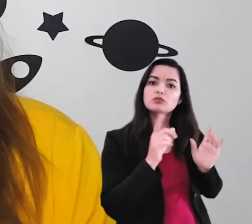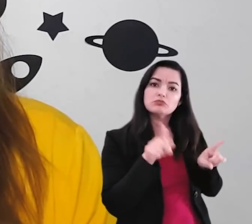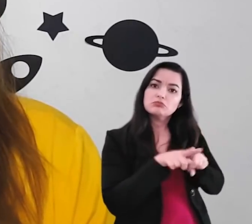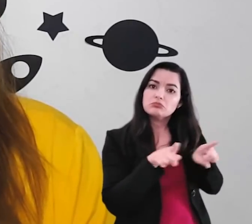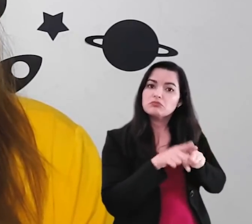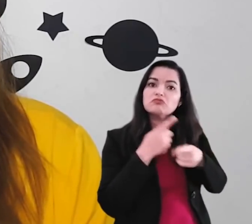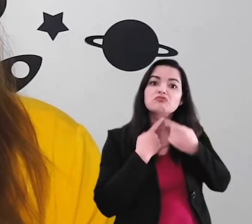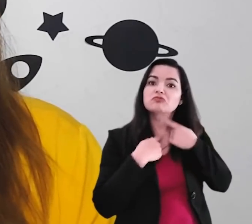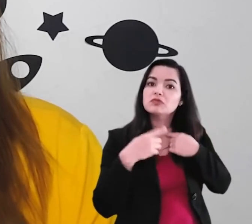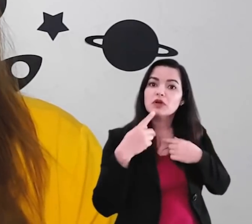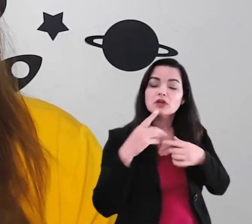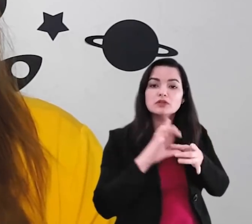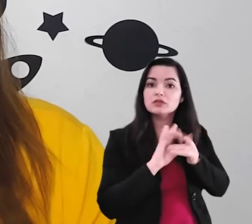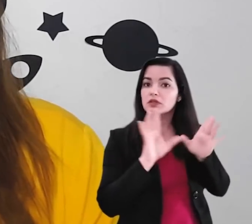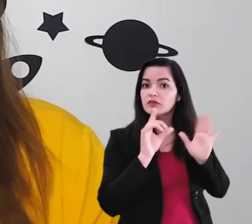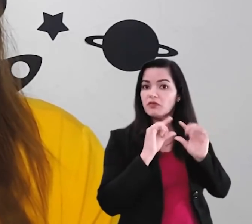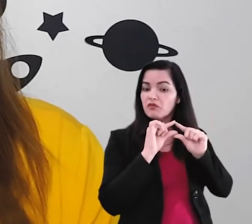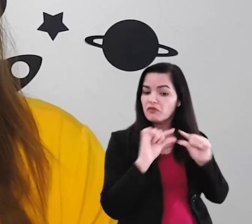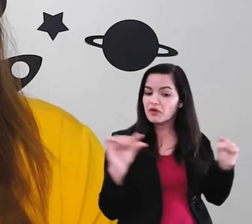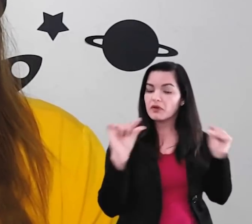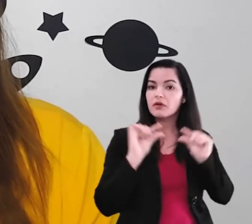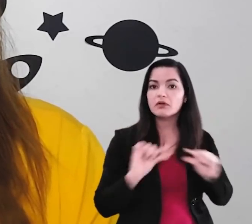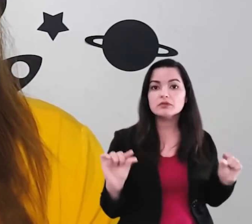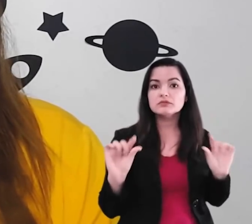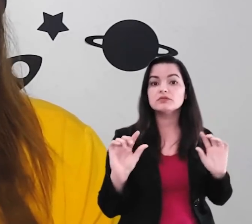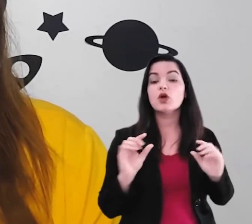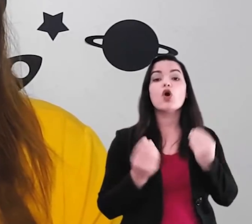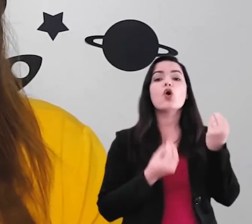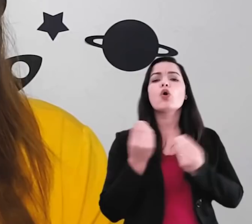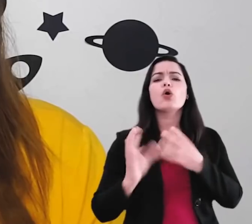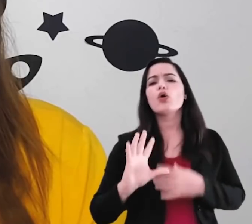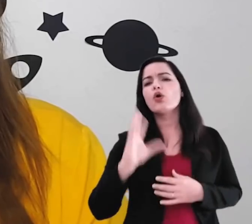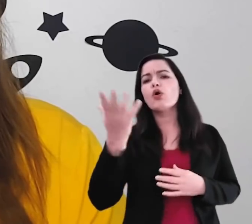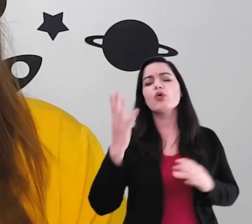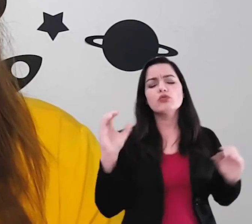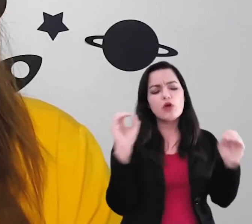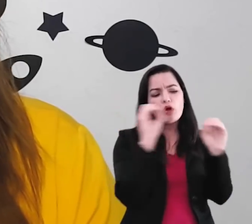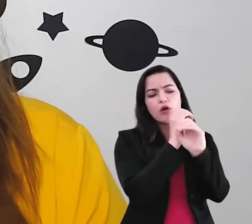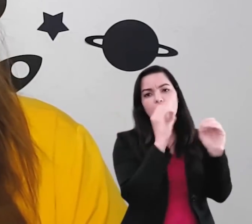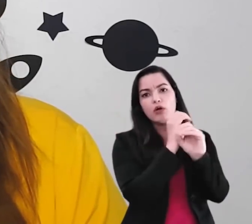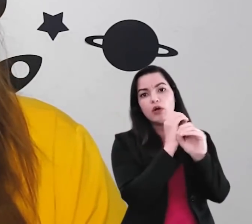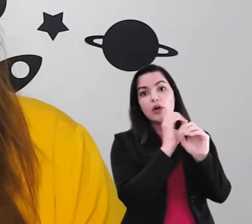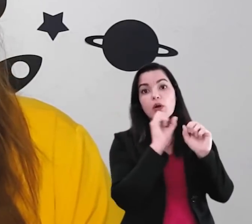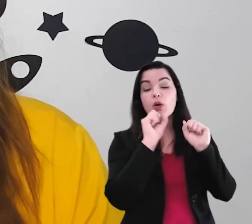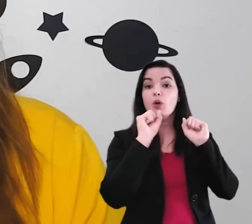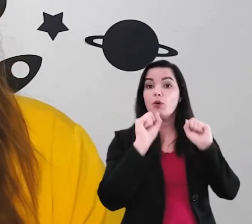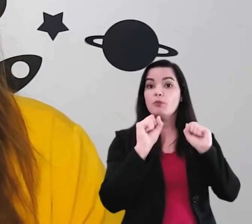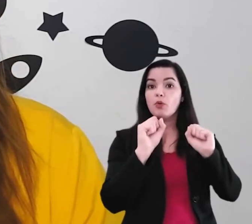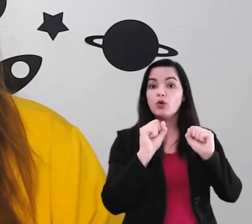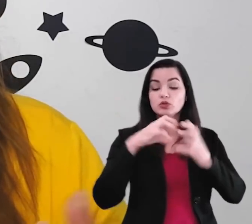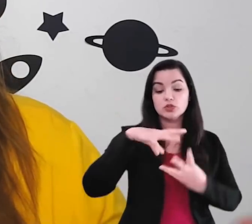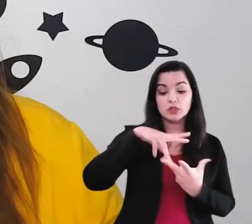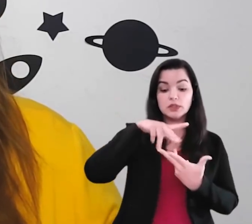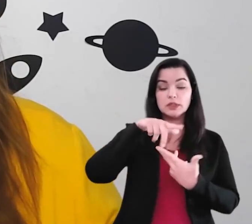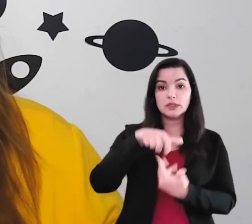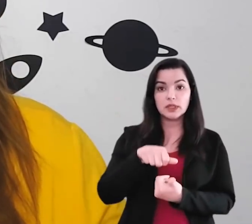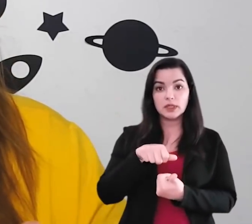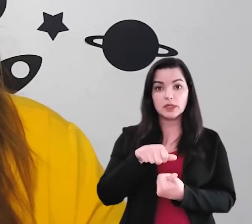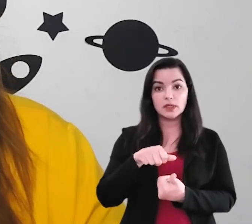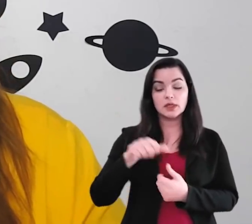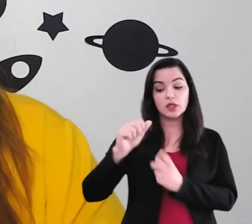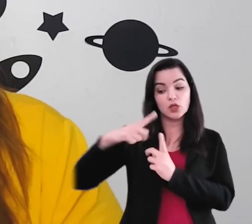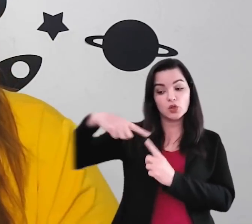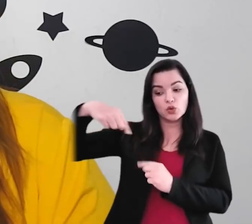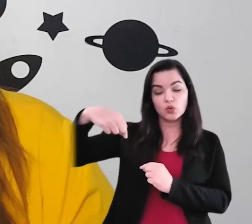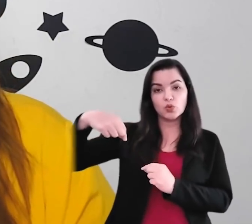o eclipse, seja com o alinhamento da Terra, da Lua e do Sol, ou do Sol,